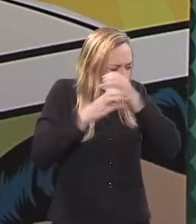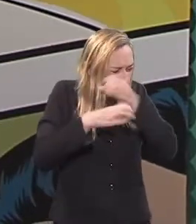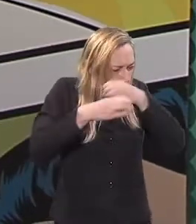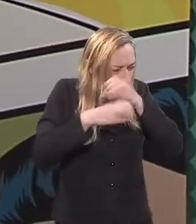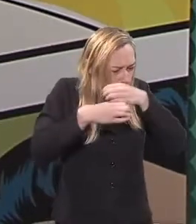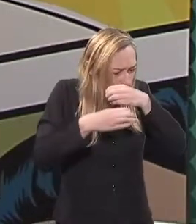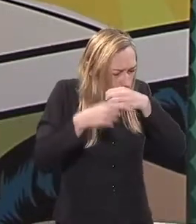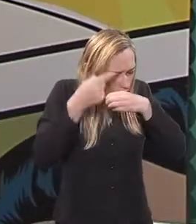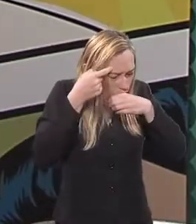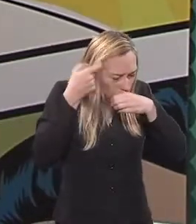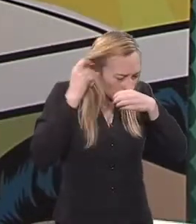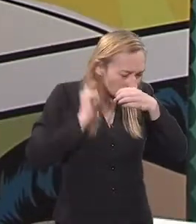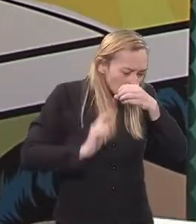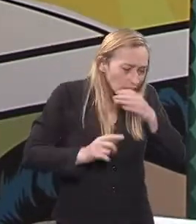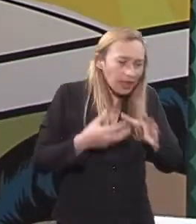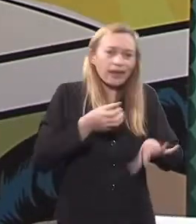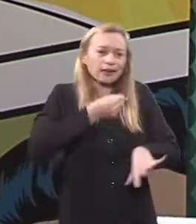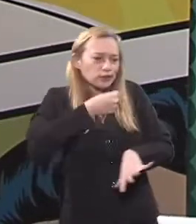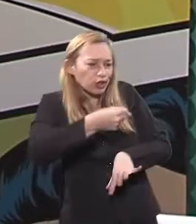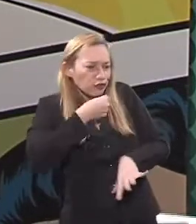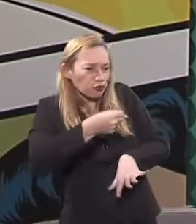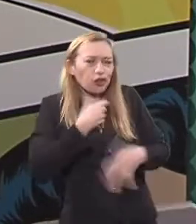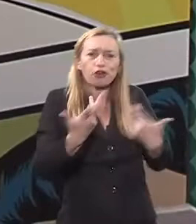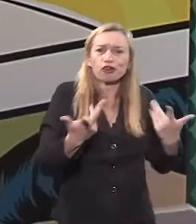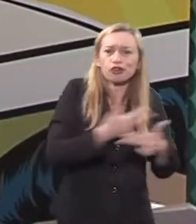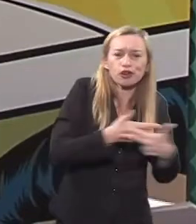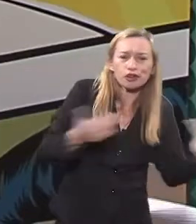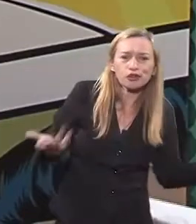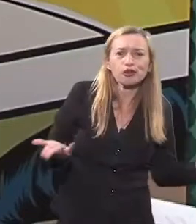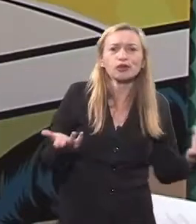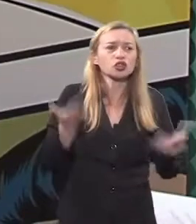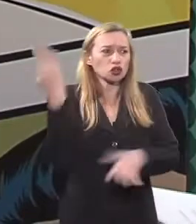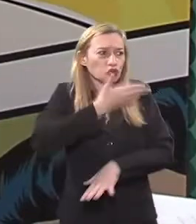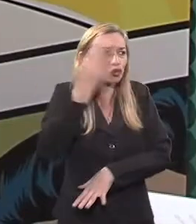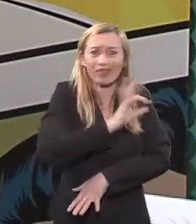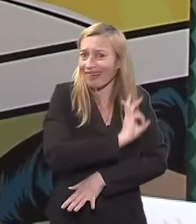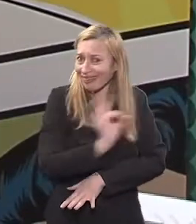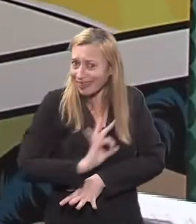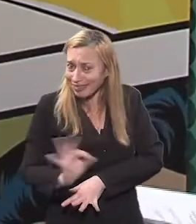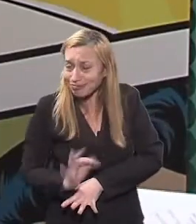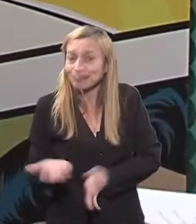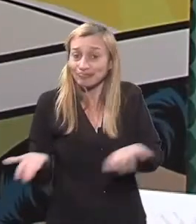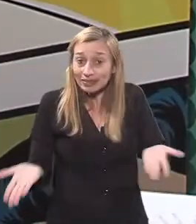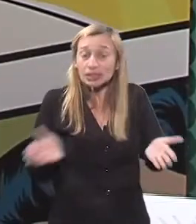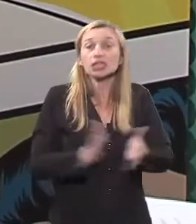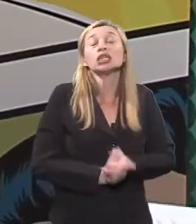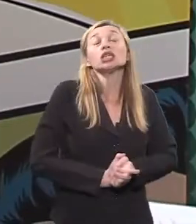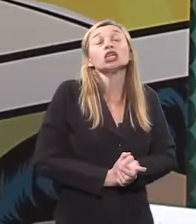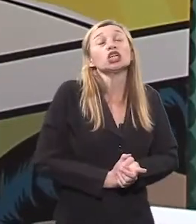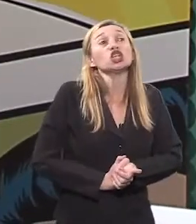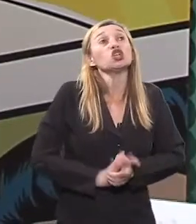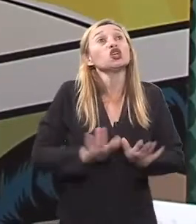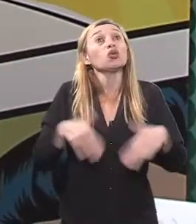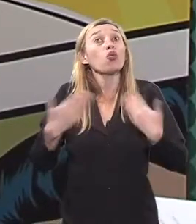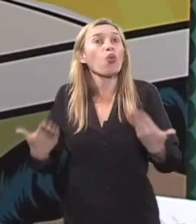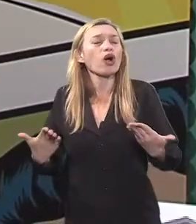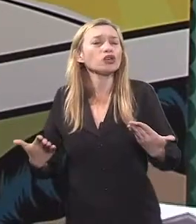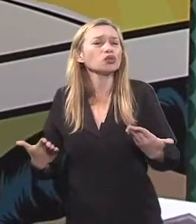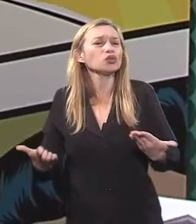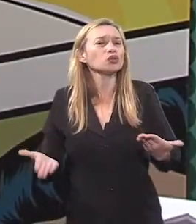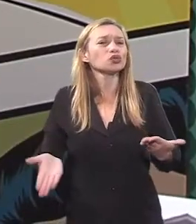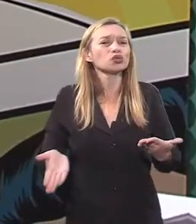uma série de entrevistas e tal, que muitas delas nós não vimos. E quando o